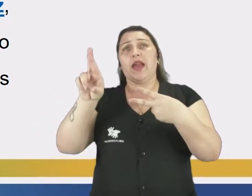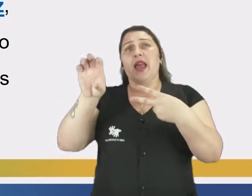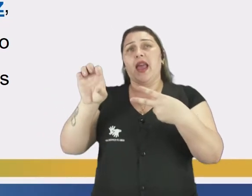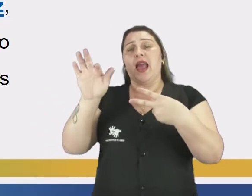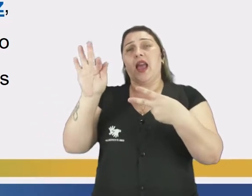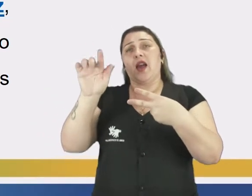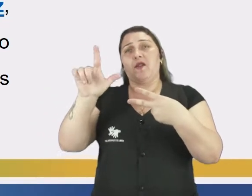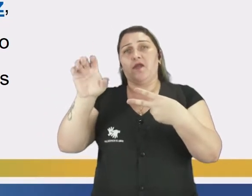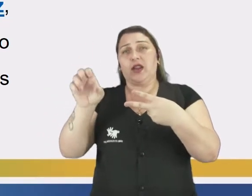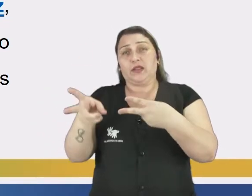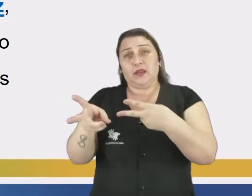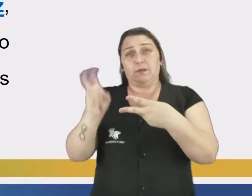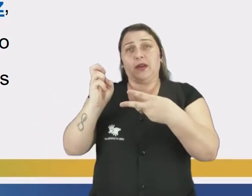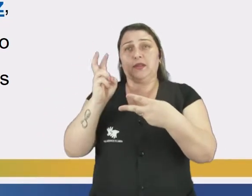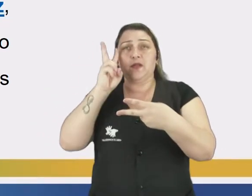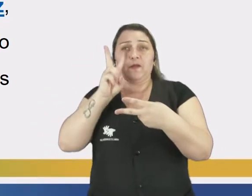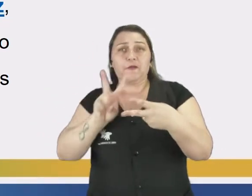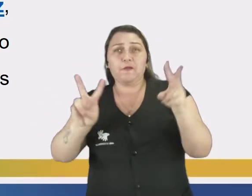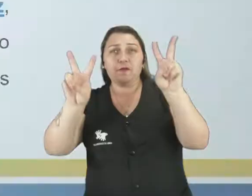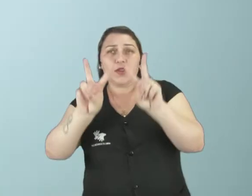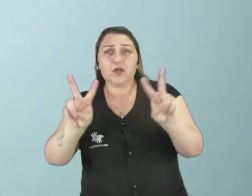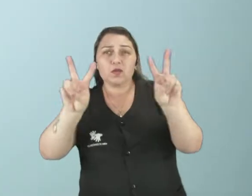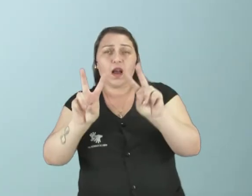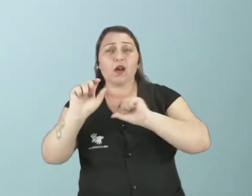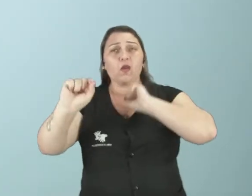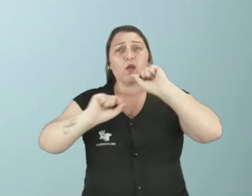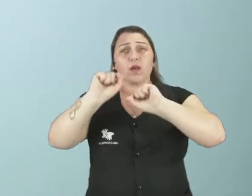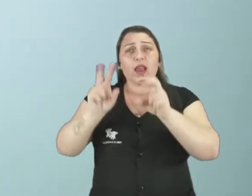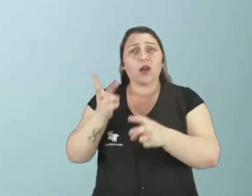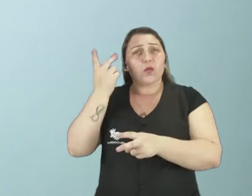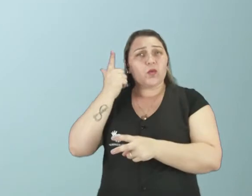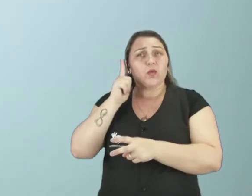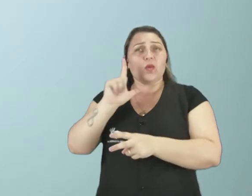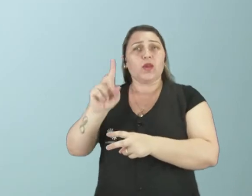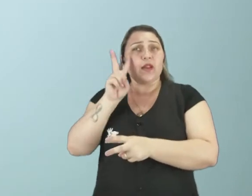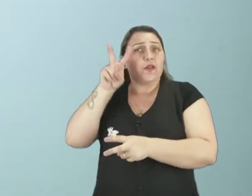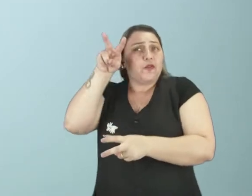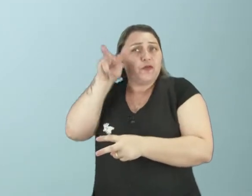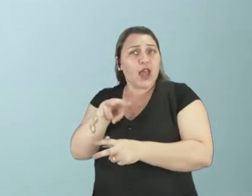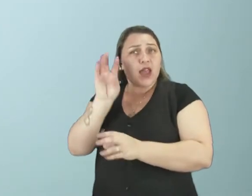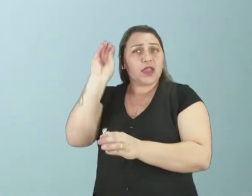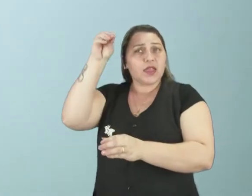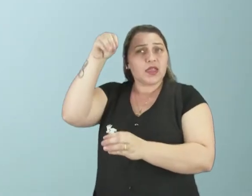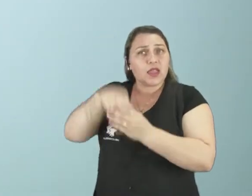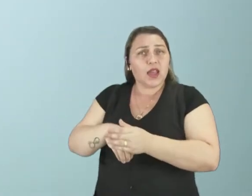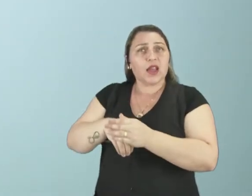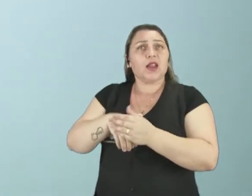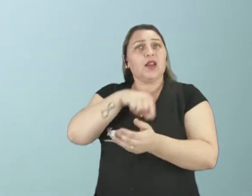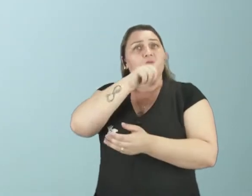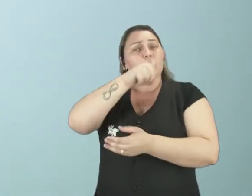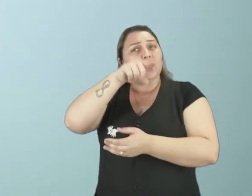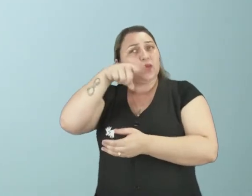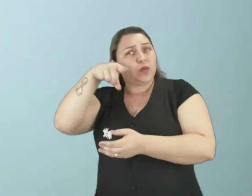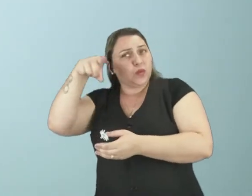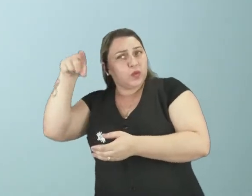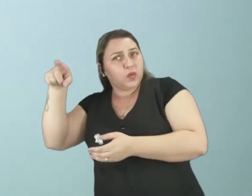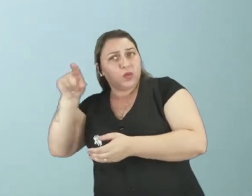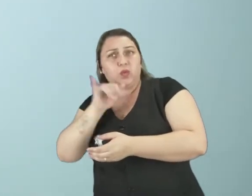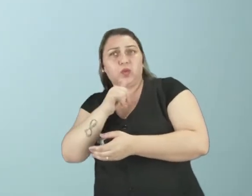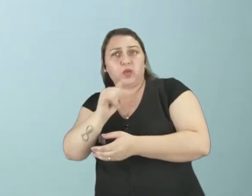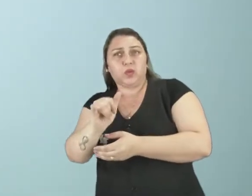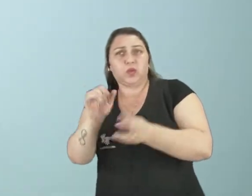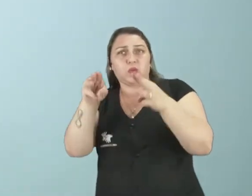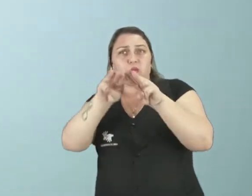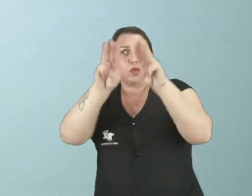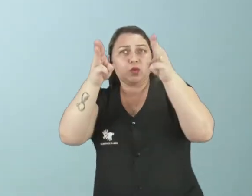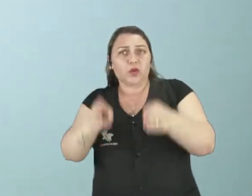pela percepção visual. Então, o que a gente consegue enxergar também está dentro daquelas ondas eletromagnéticas